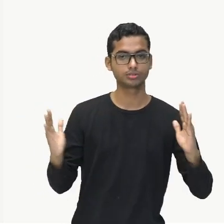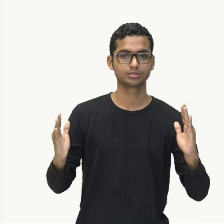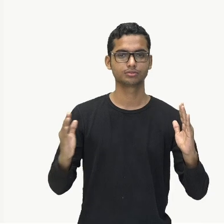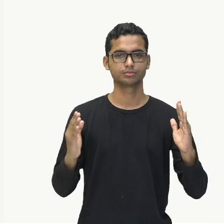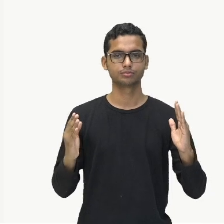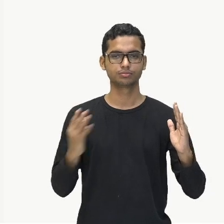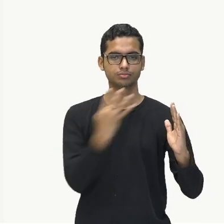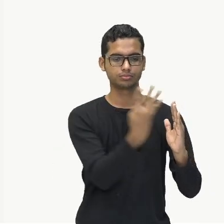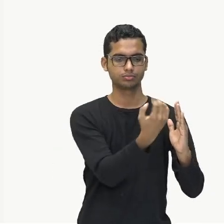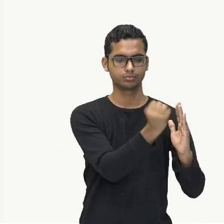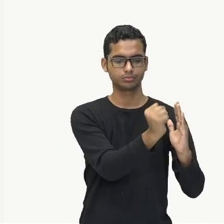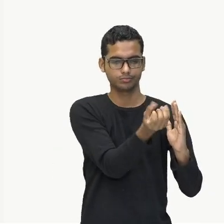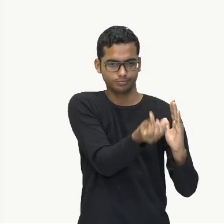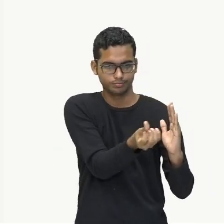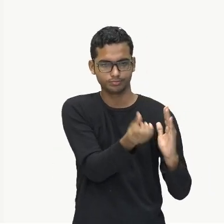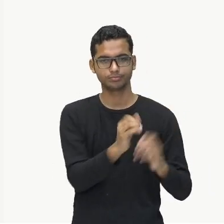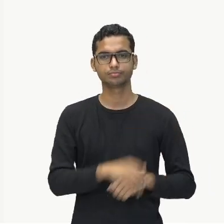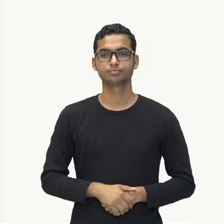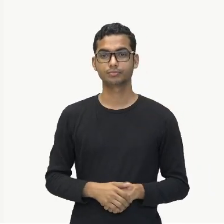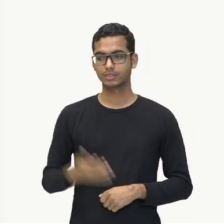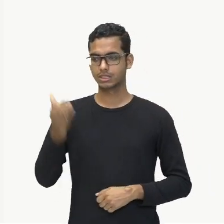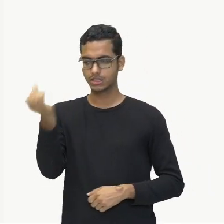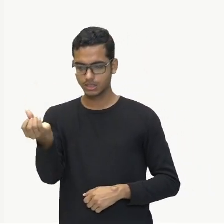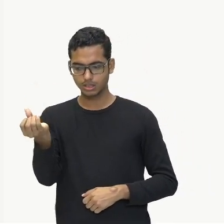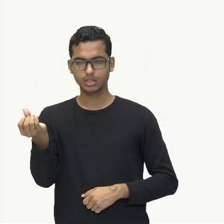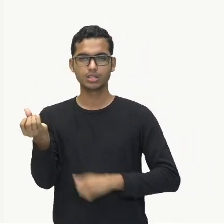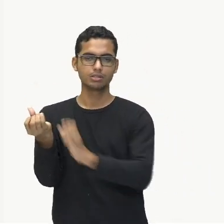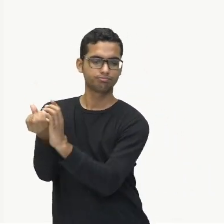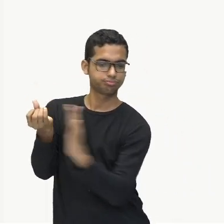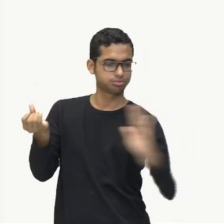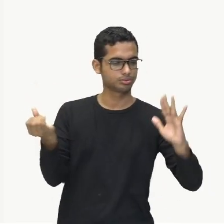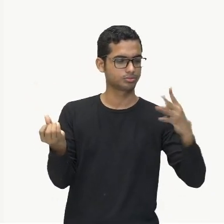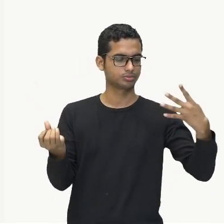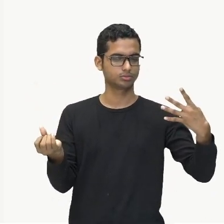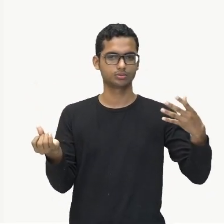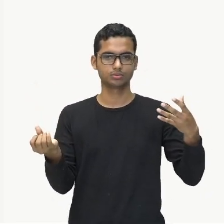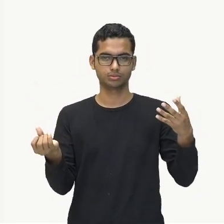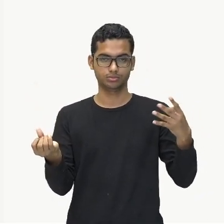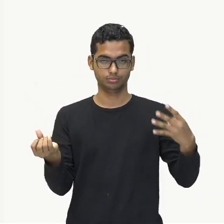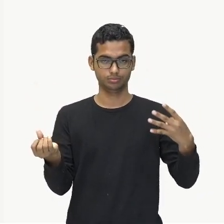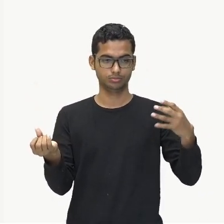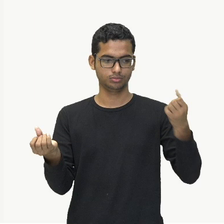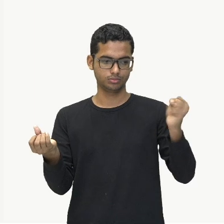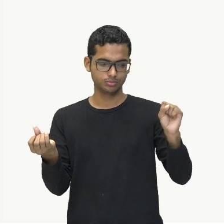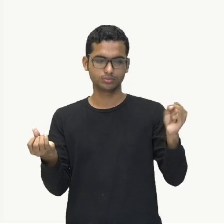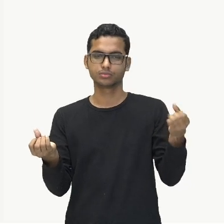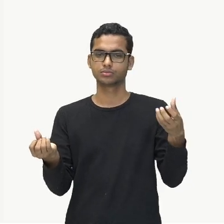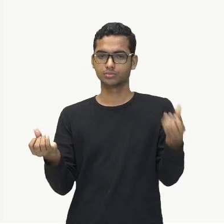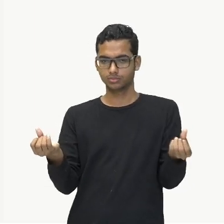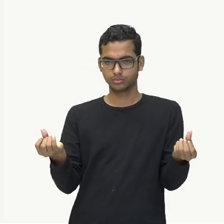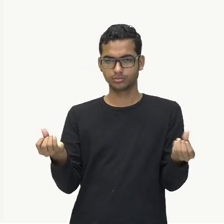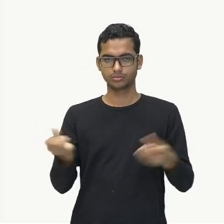486. Entre 6 e 486. Então, o que ele está falando para nós é o seguinte, ó.